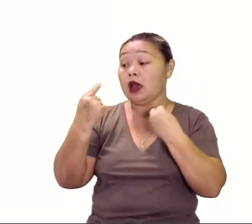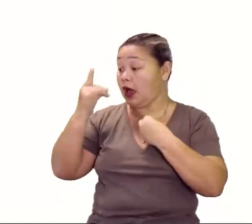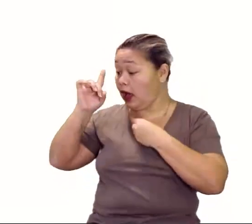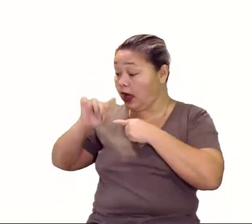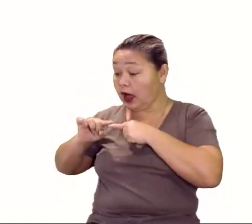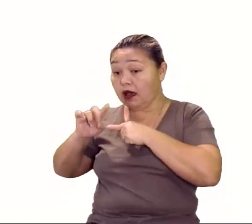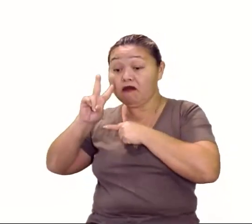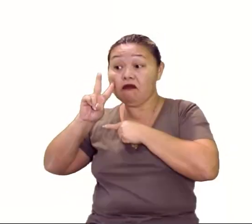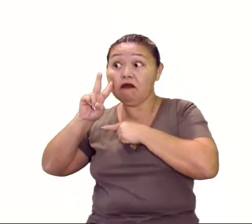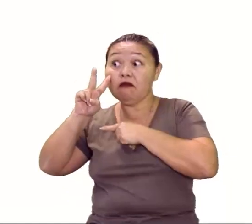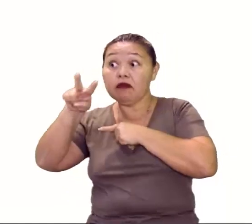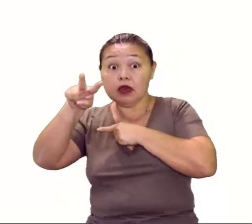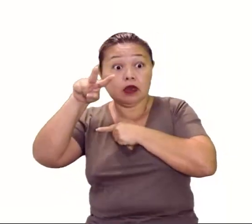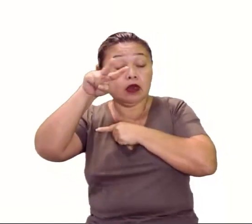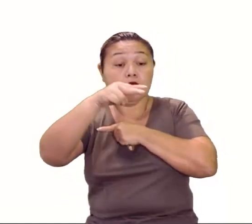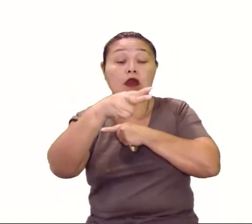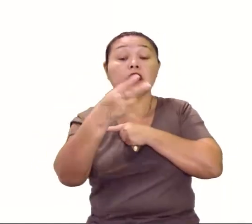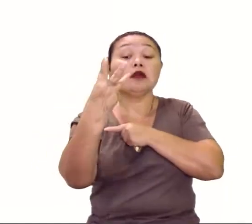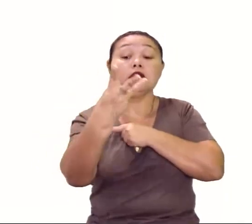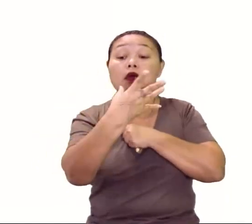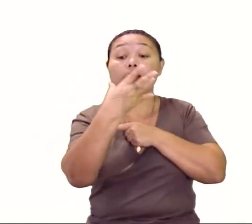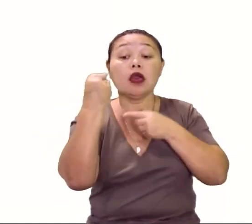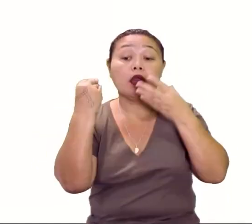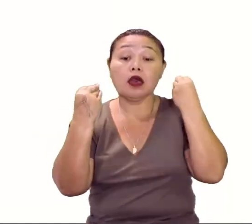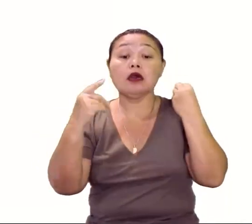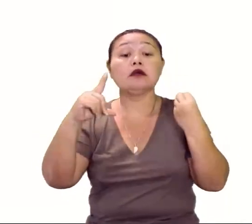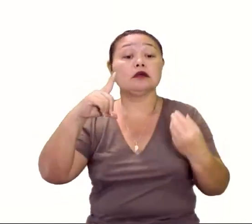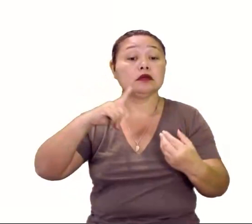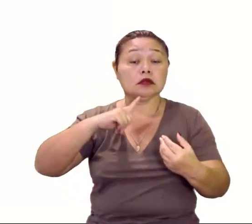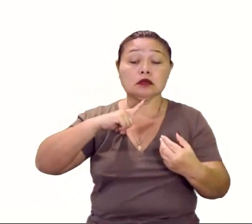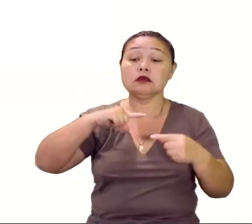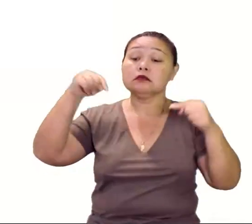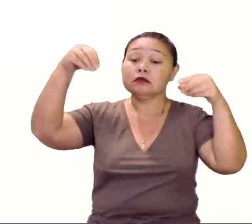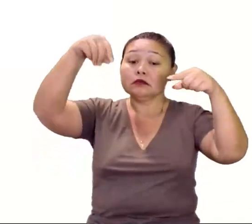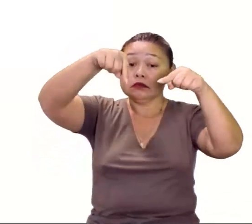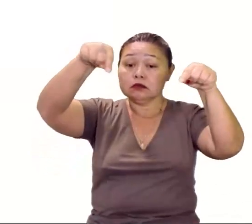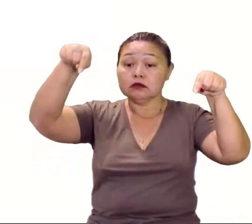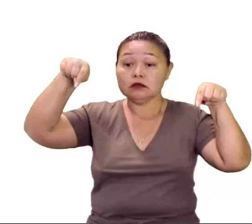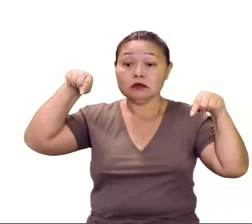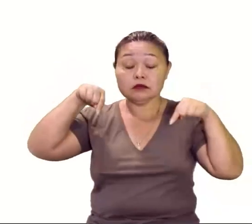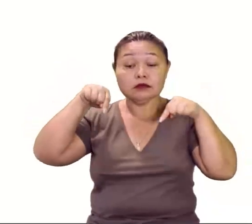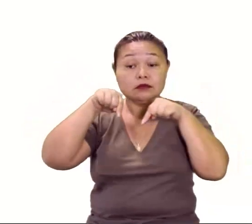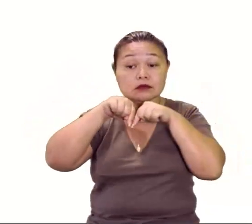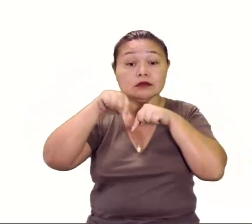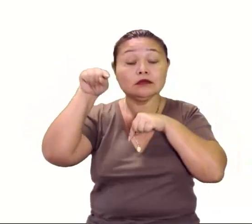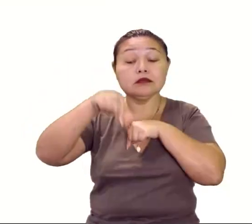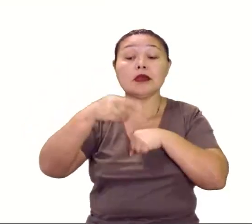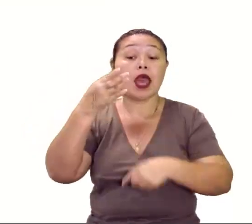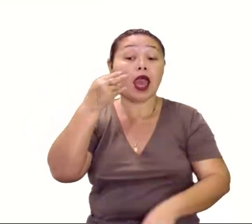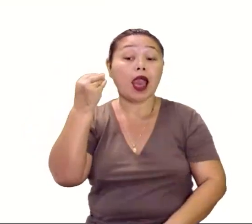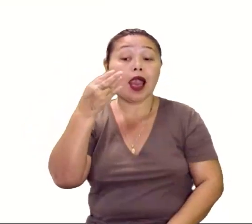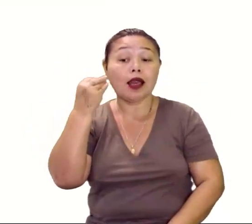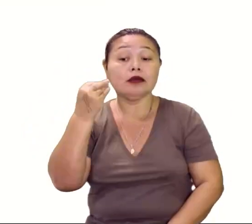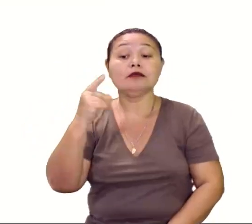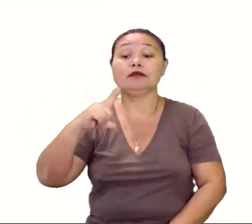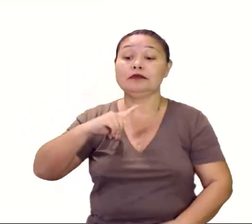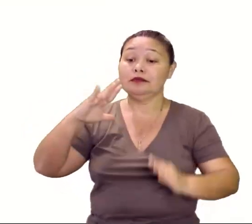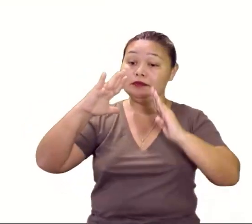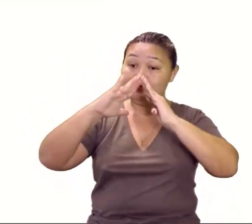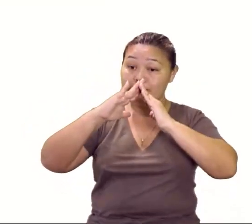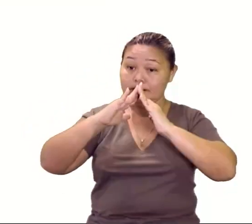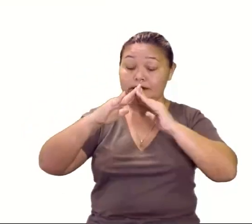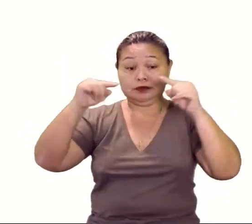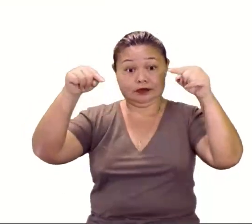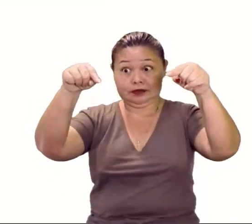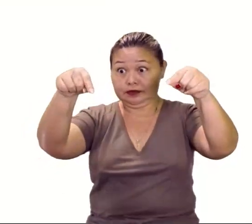3 gatos. Quantos gatos há na casa? Jesus, é muito gato, né? Uma casa